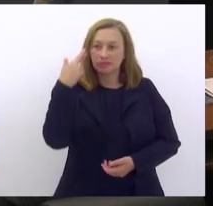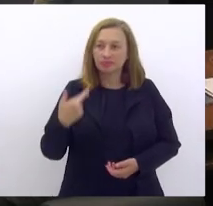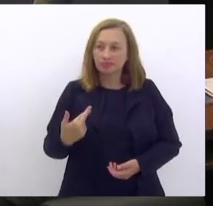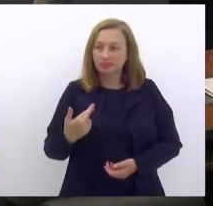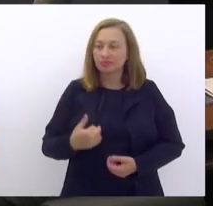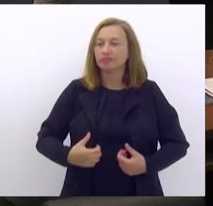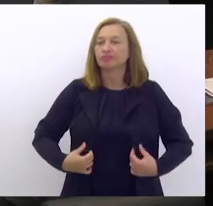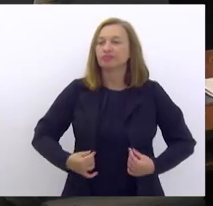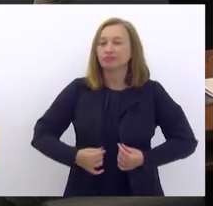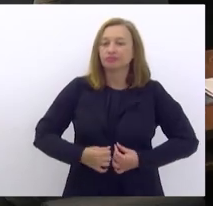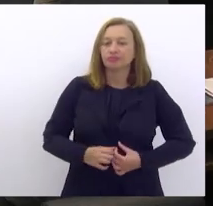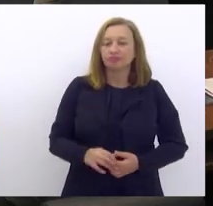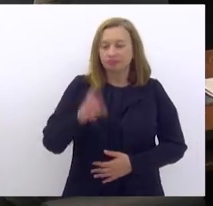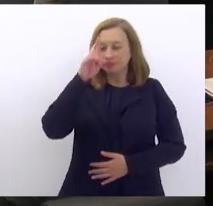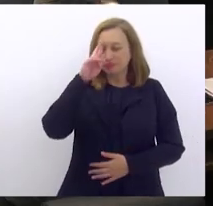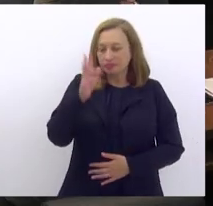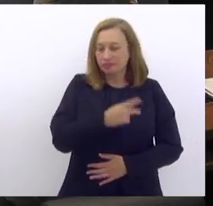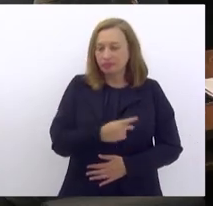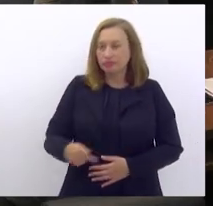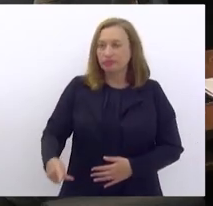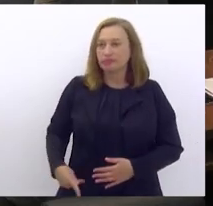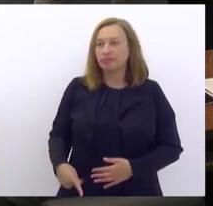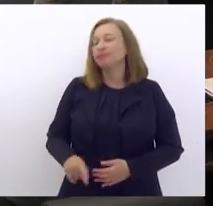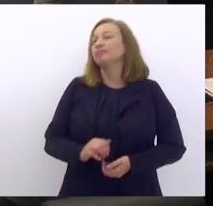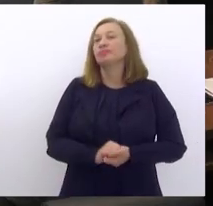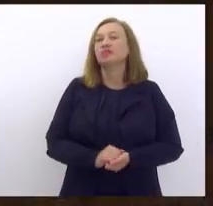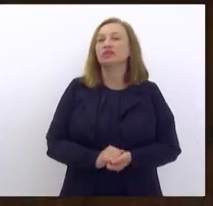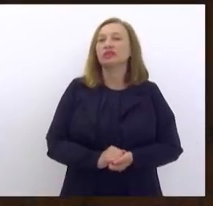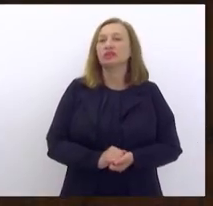Renata Souza. Senhor presidente, muito